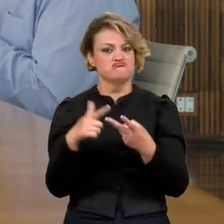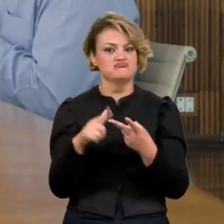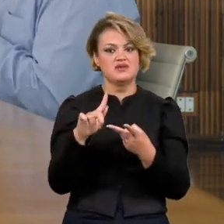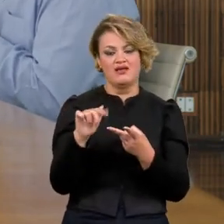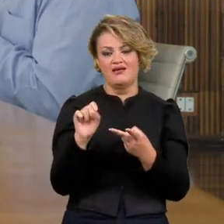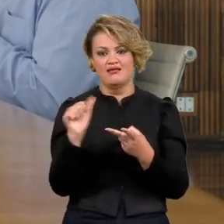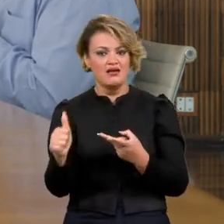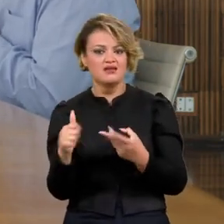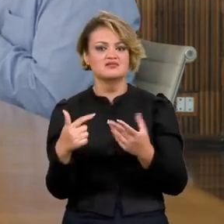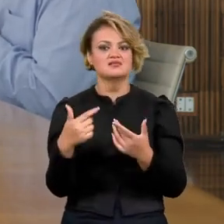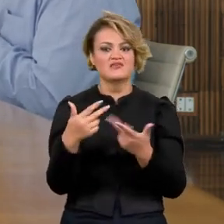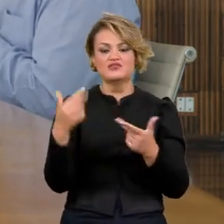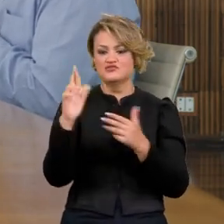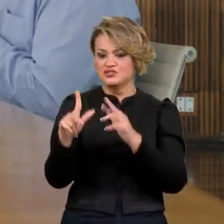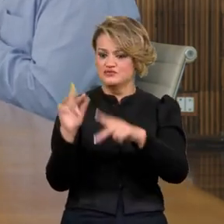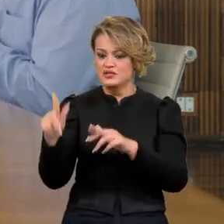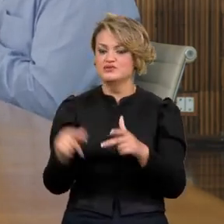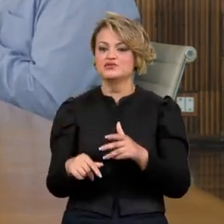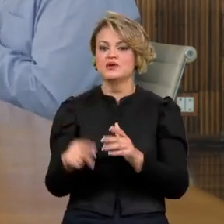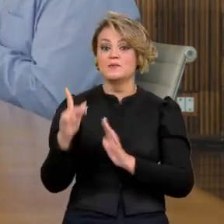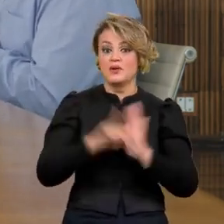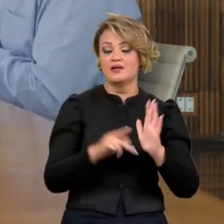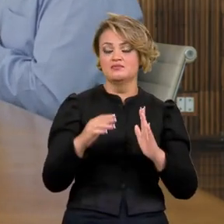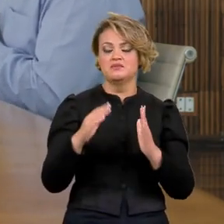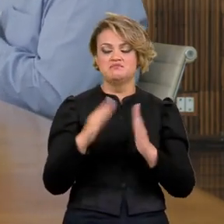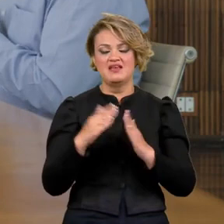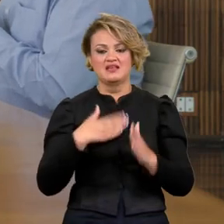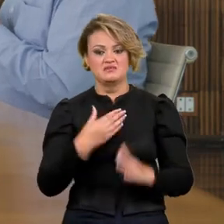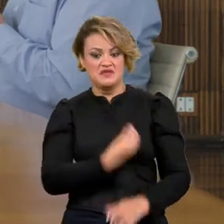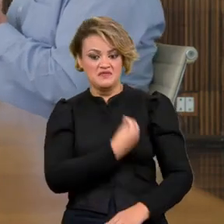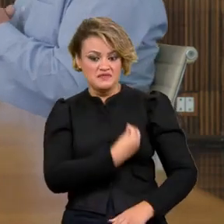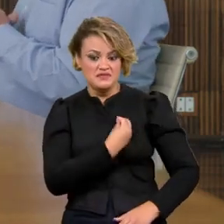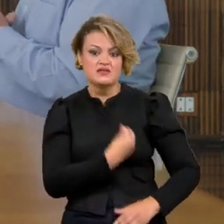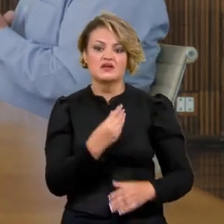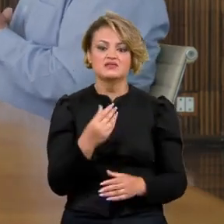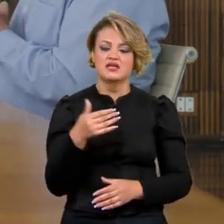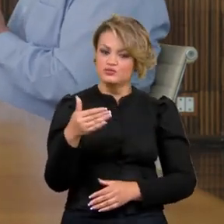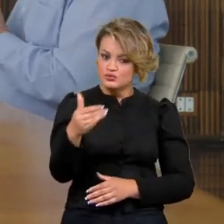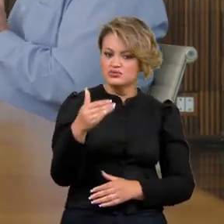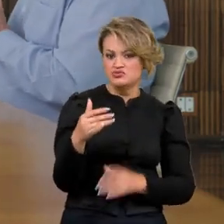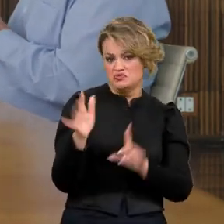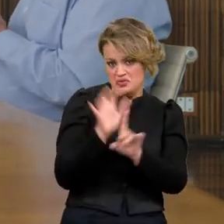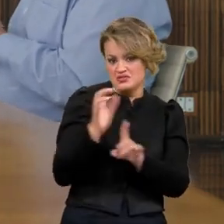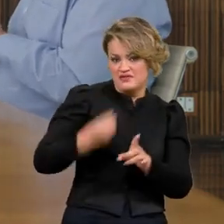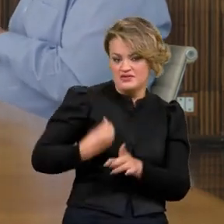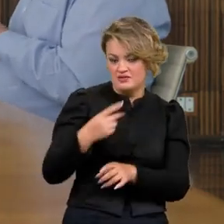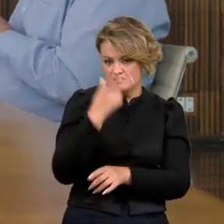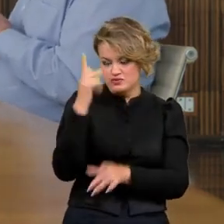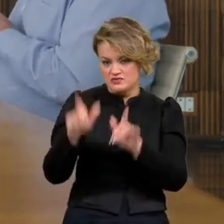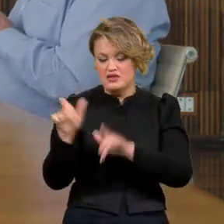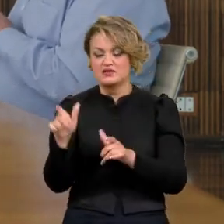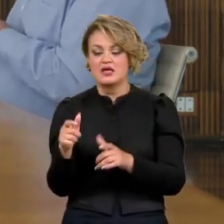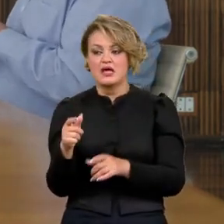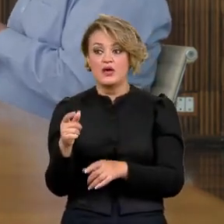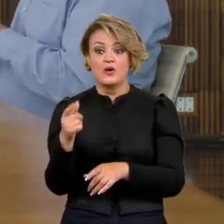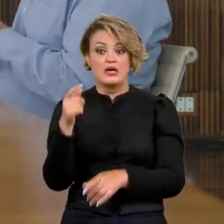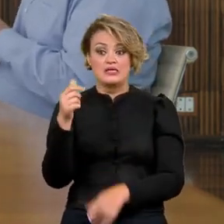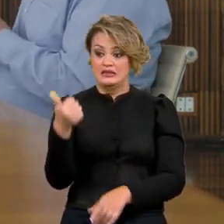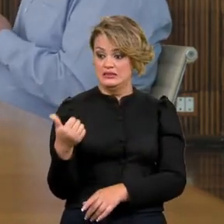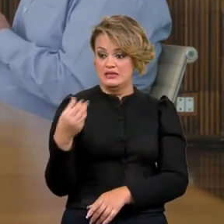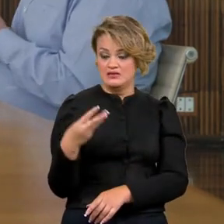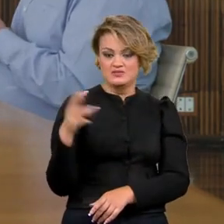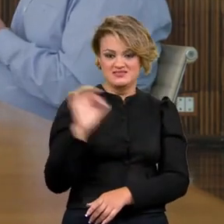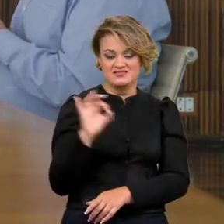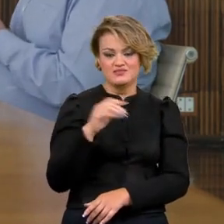vida é uma coisa também para frente que também vai tocar no bolso antecipação do décimo terceiro para os aposentados enfim muita gente também nova bolsa família